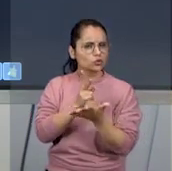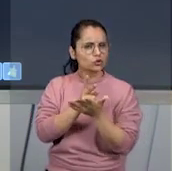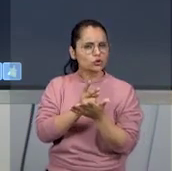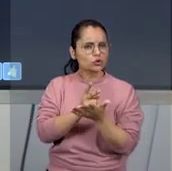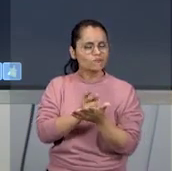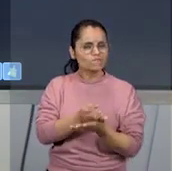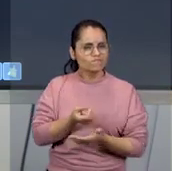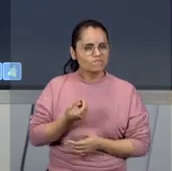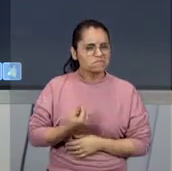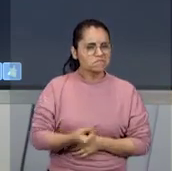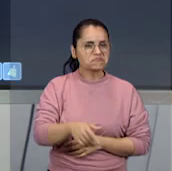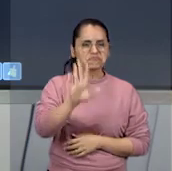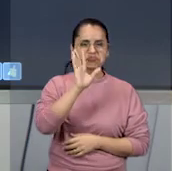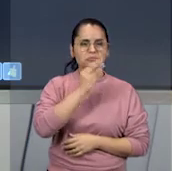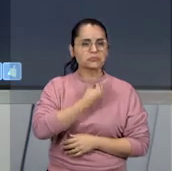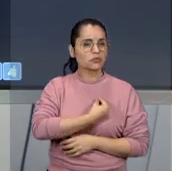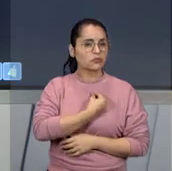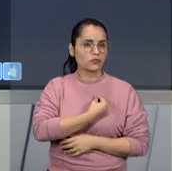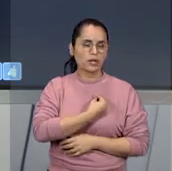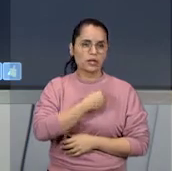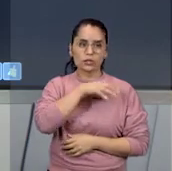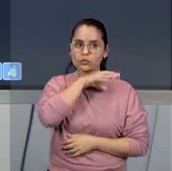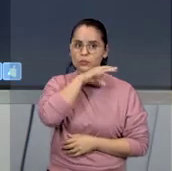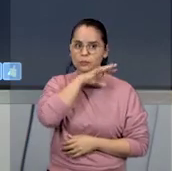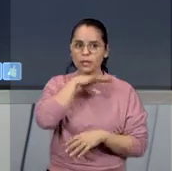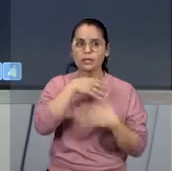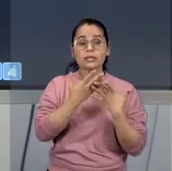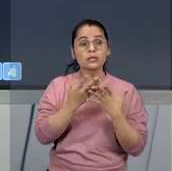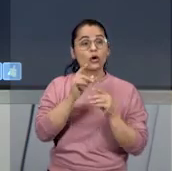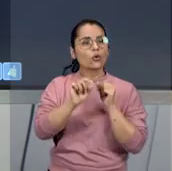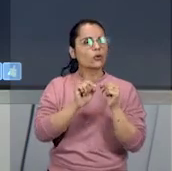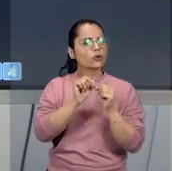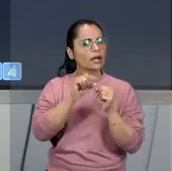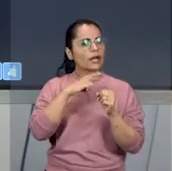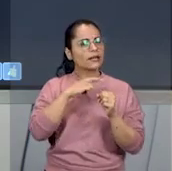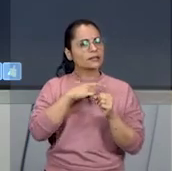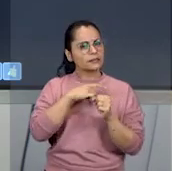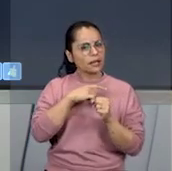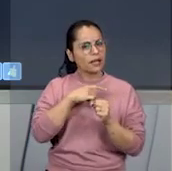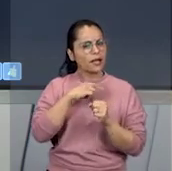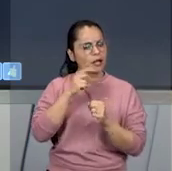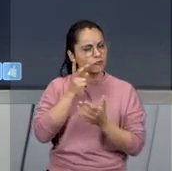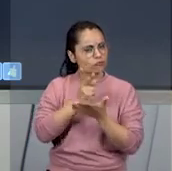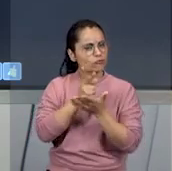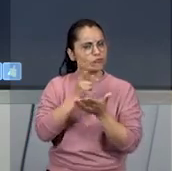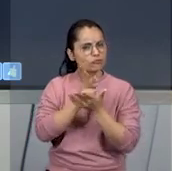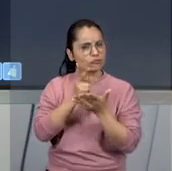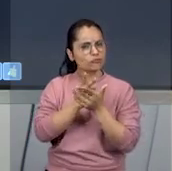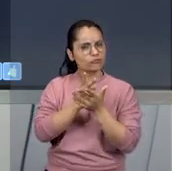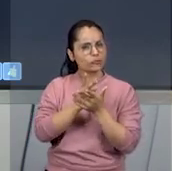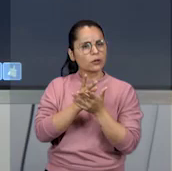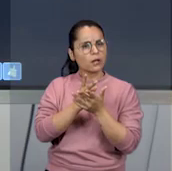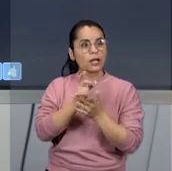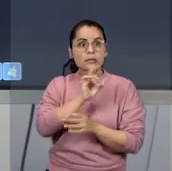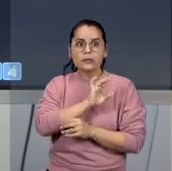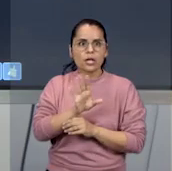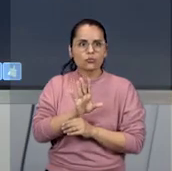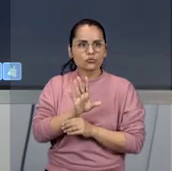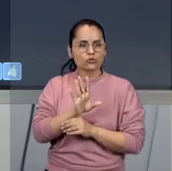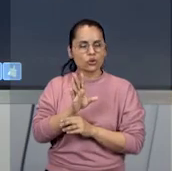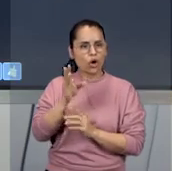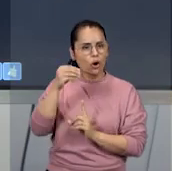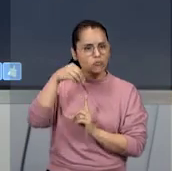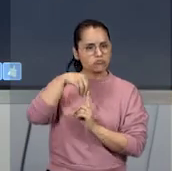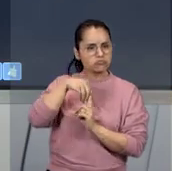vida toda do animal. Tá? Então, a gente fala aqui, os cefalocordados têm a notocorda persistente, não só na fase embrionária, mas